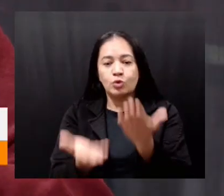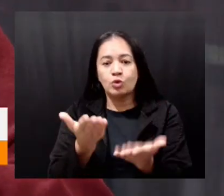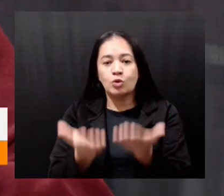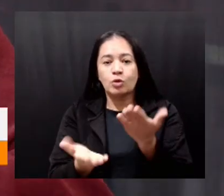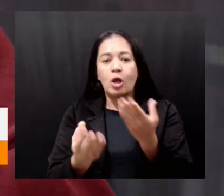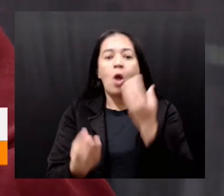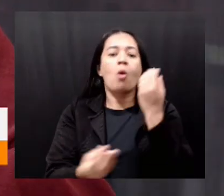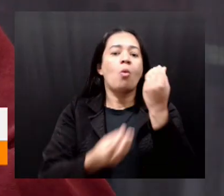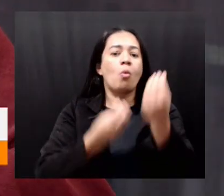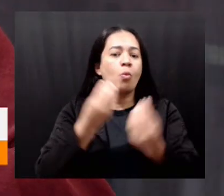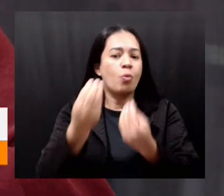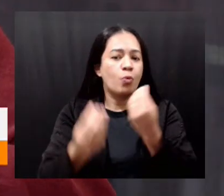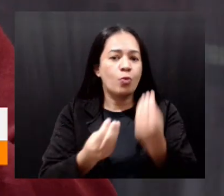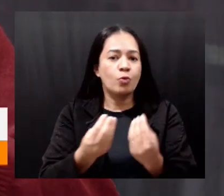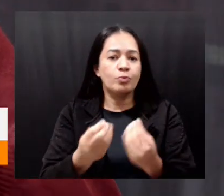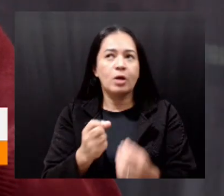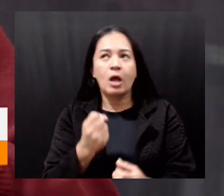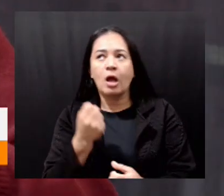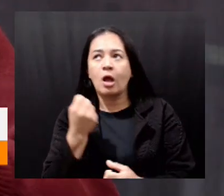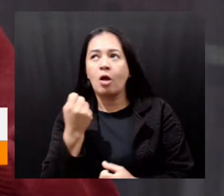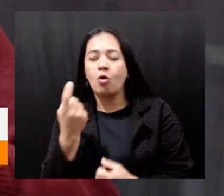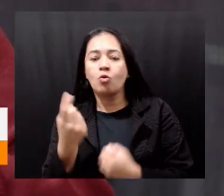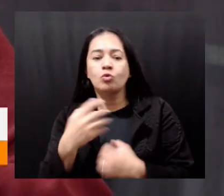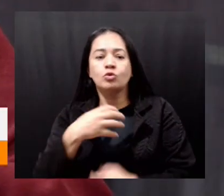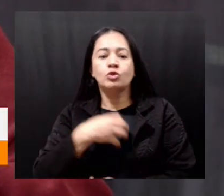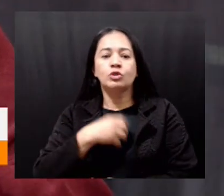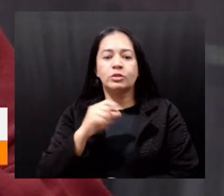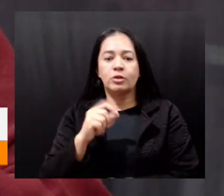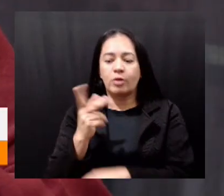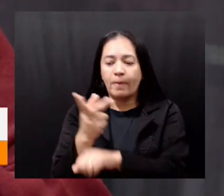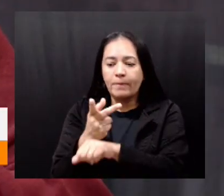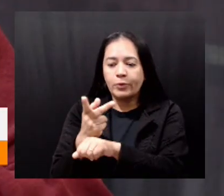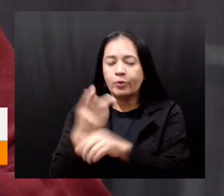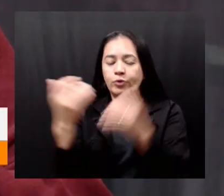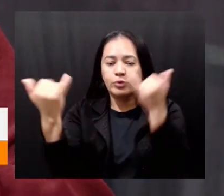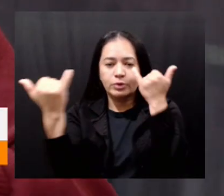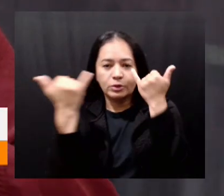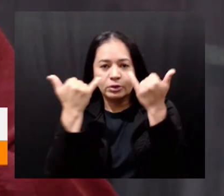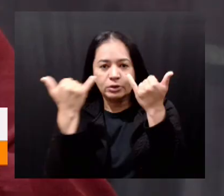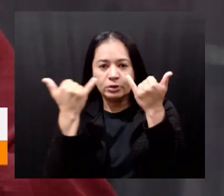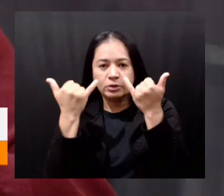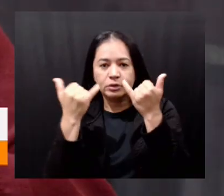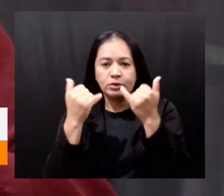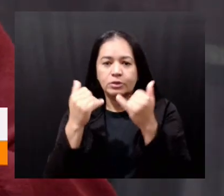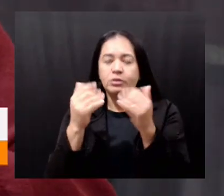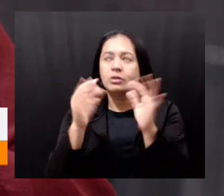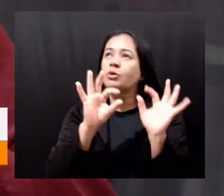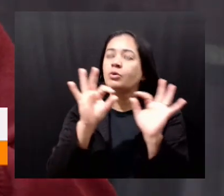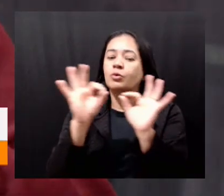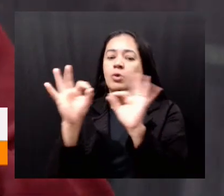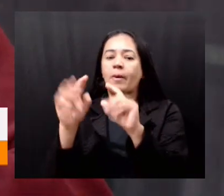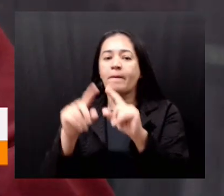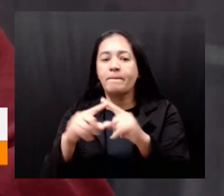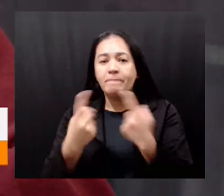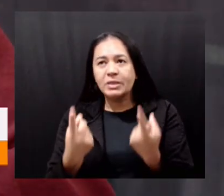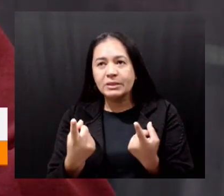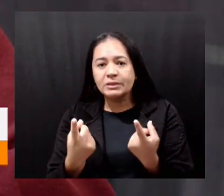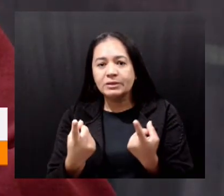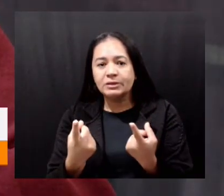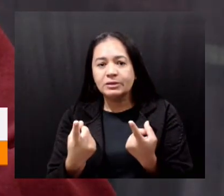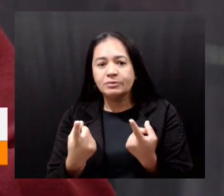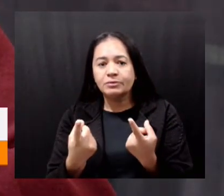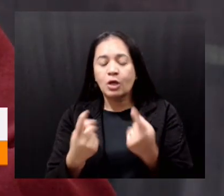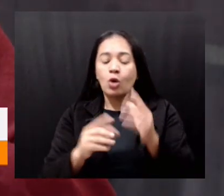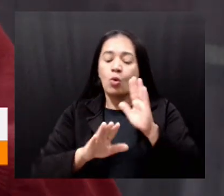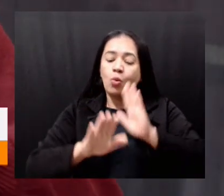Uma das formas é a gente buscar as notícias, estar a par das notícias, mas com certo cuidado,